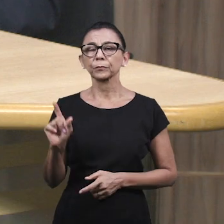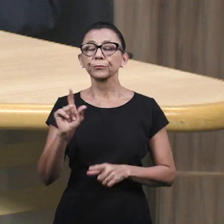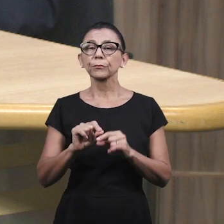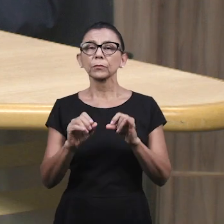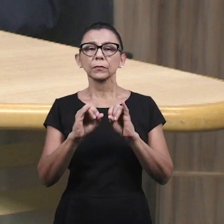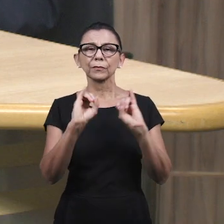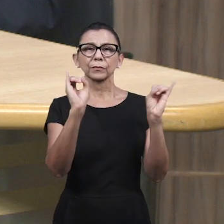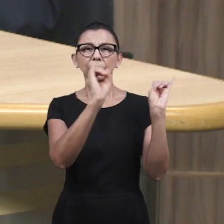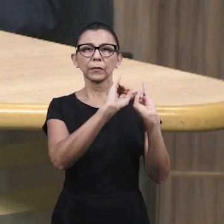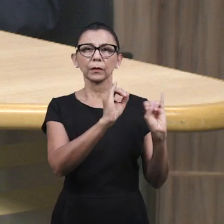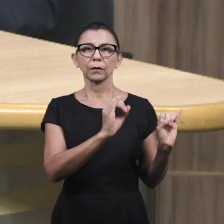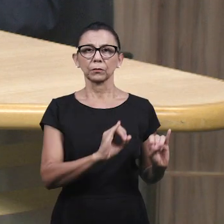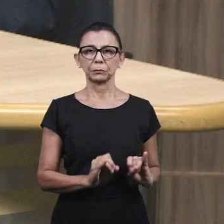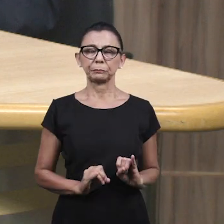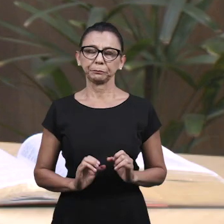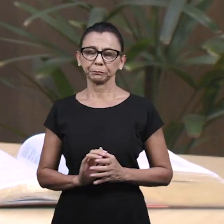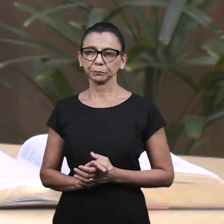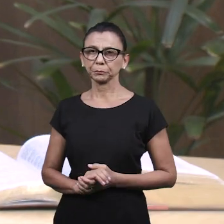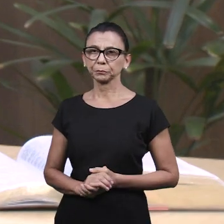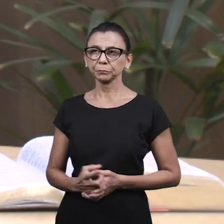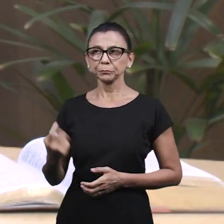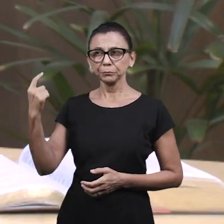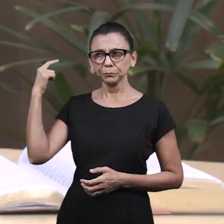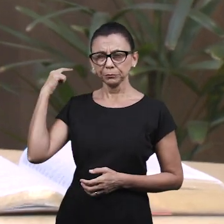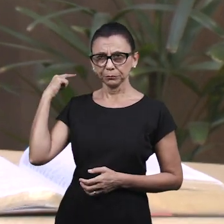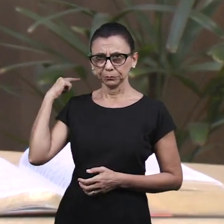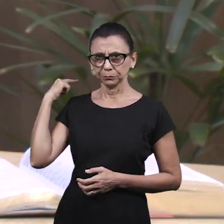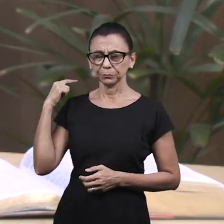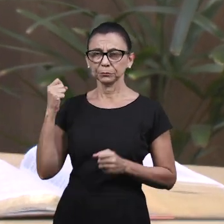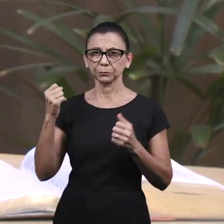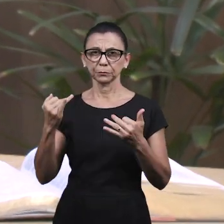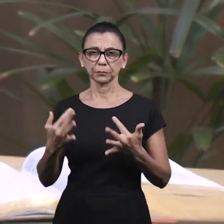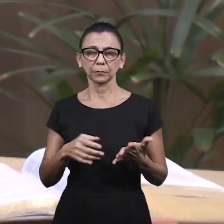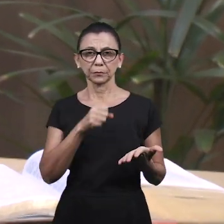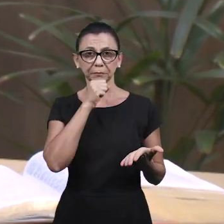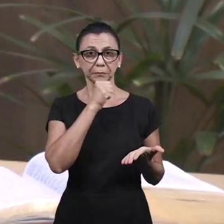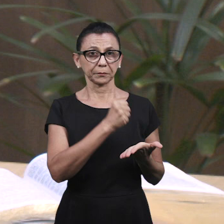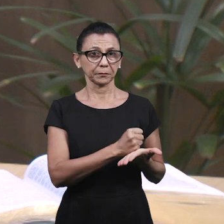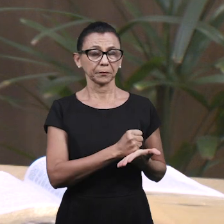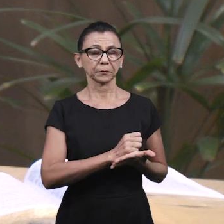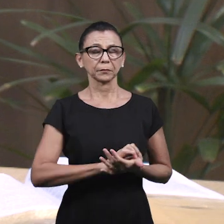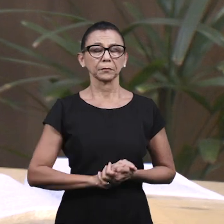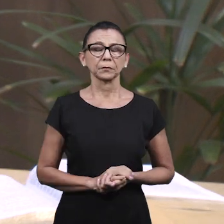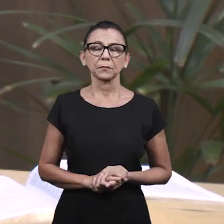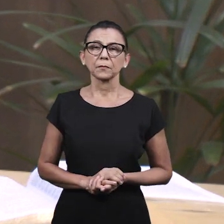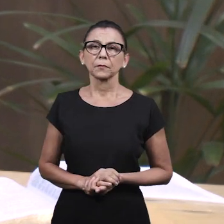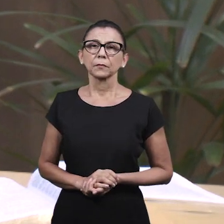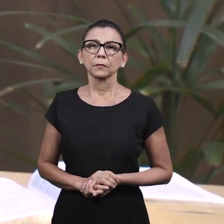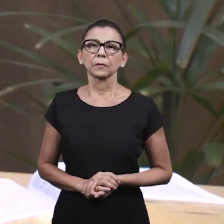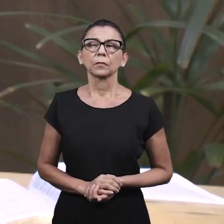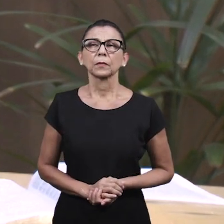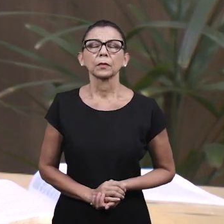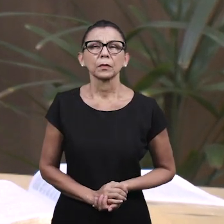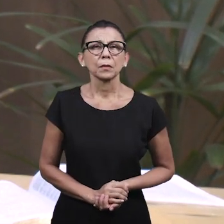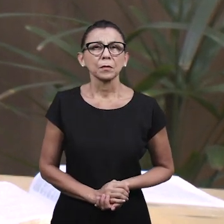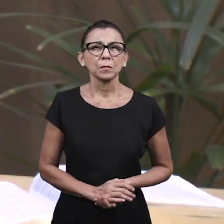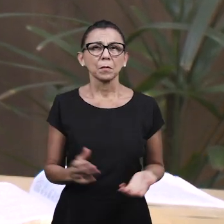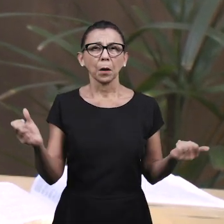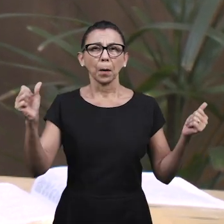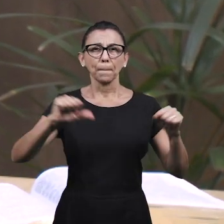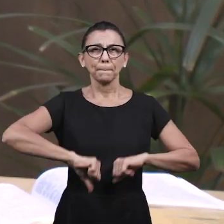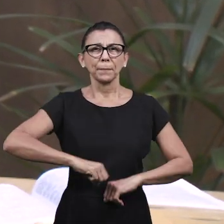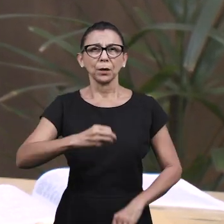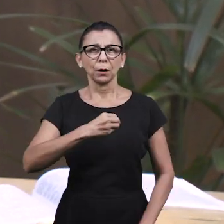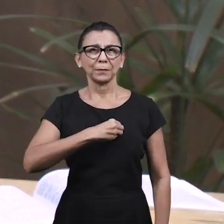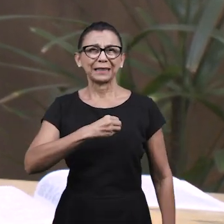Como nós falamos da vez passada, idolatria, se você pega no Velho Testamento, foi o maior pecado de Israel,